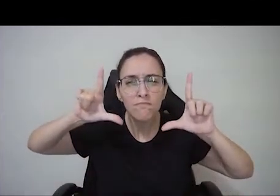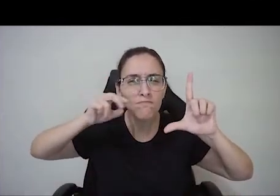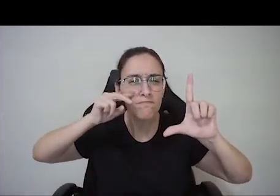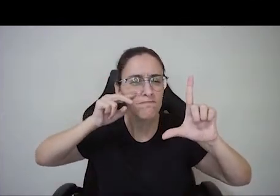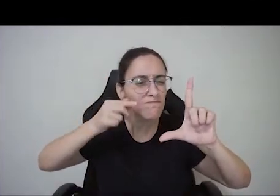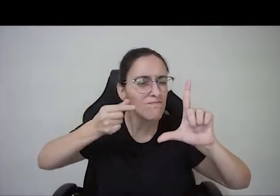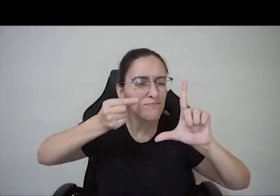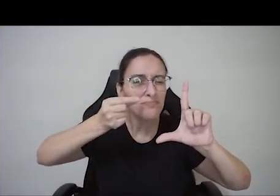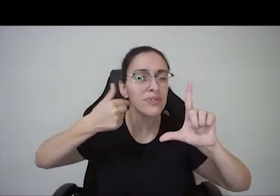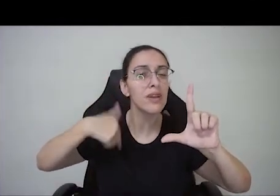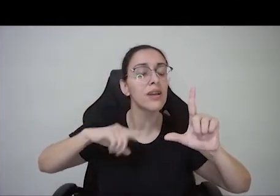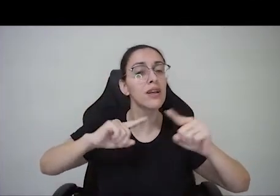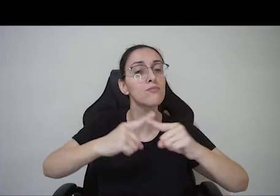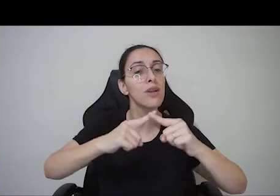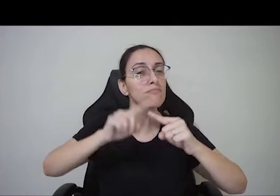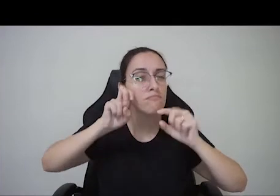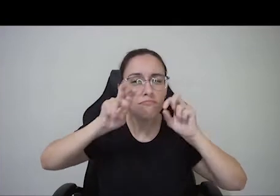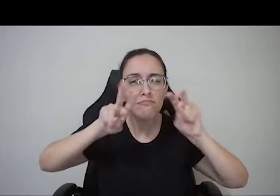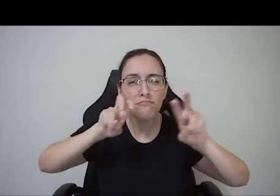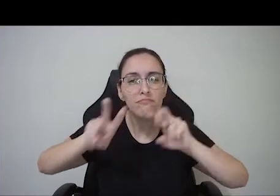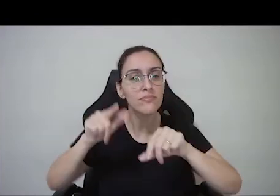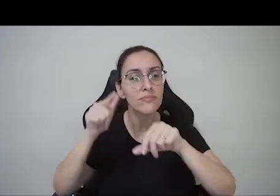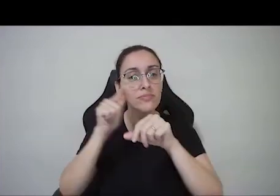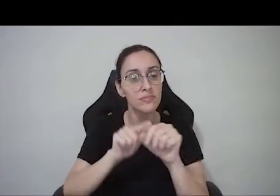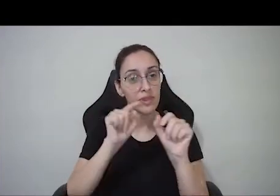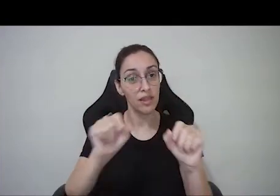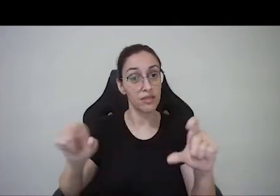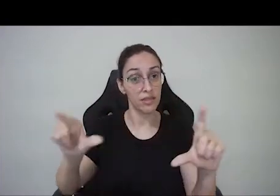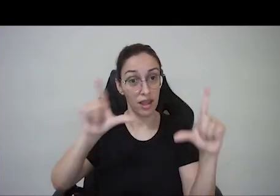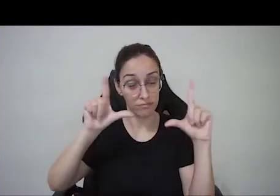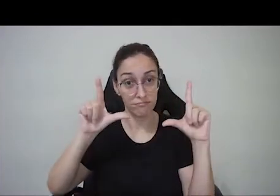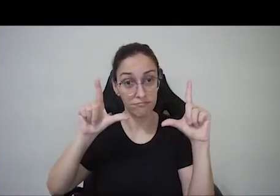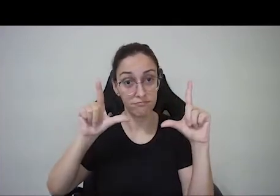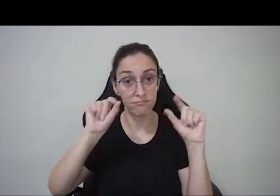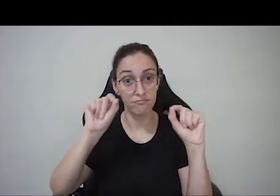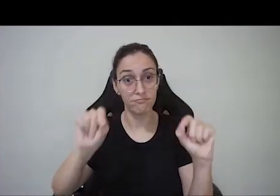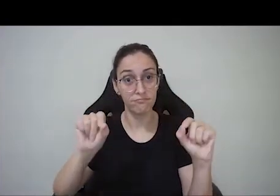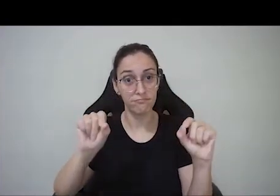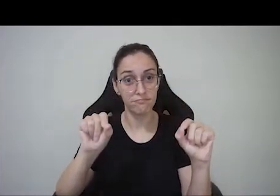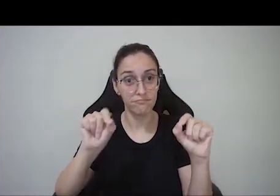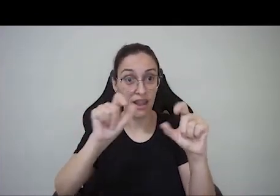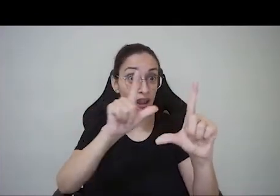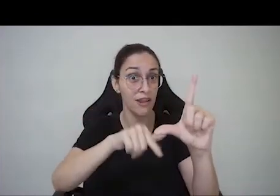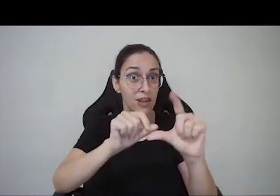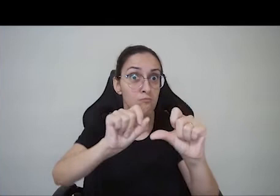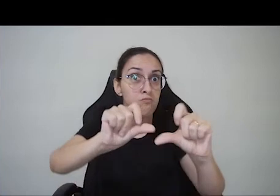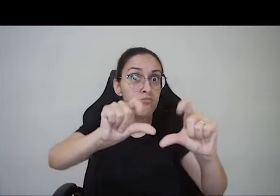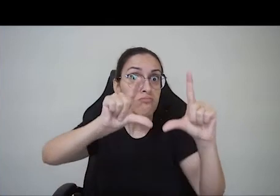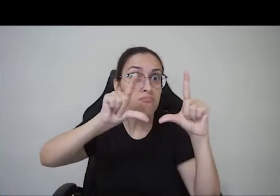do computador para conseguir enxergar o que está ali na tela. As letras estão bem grandes